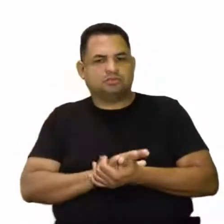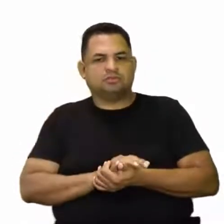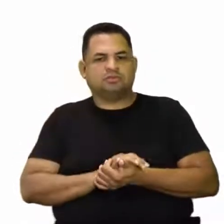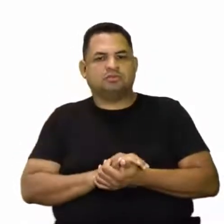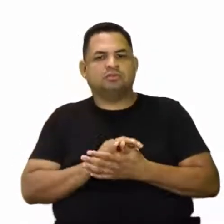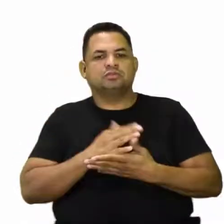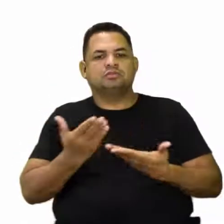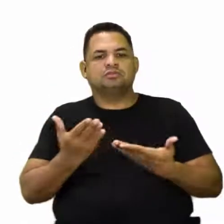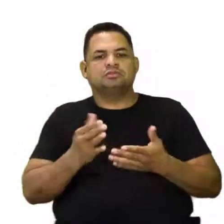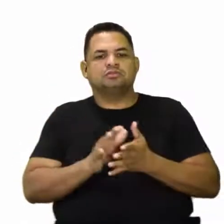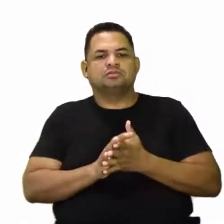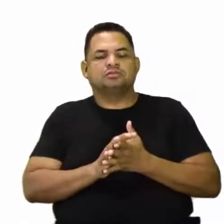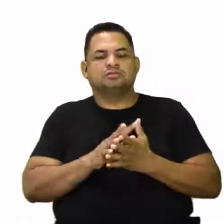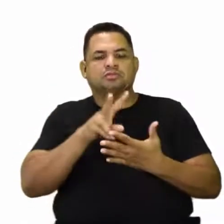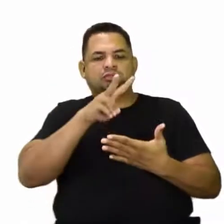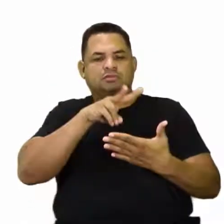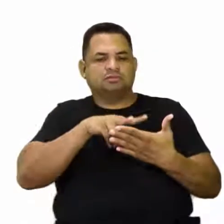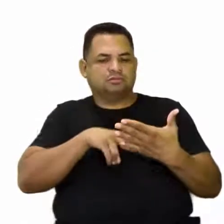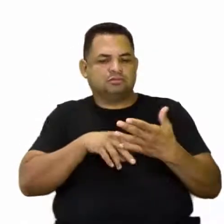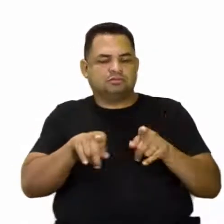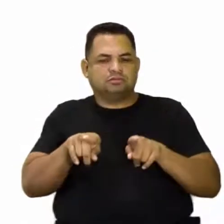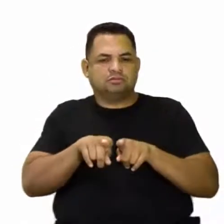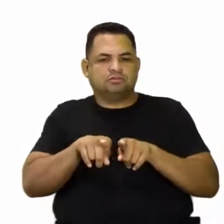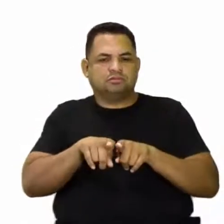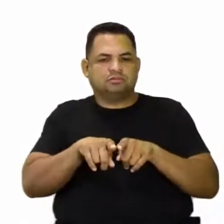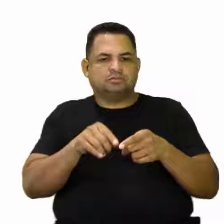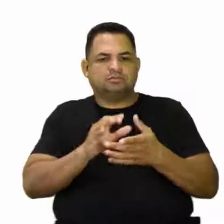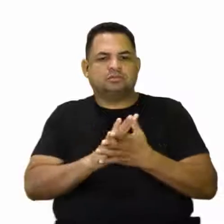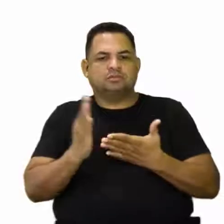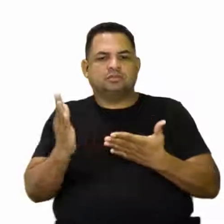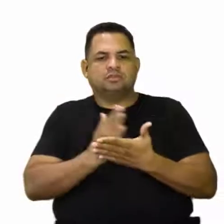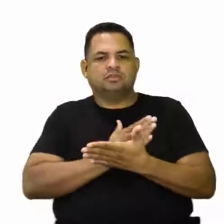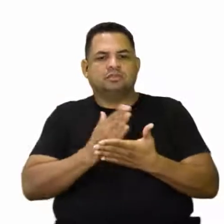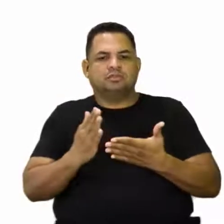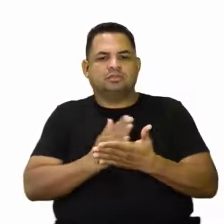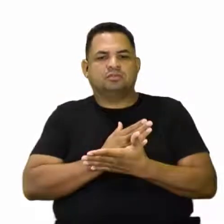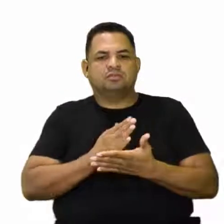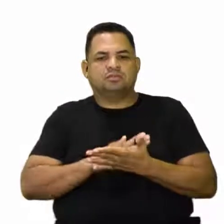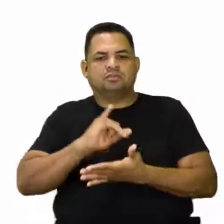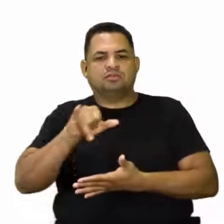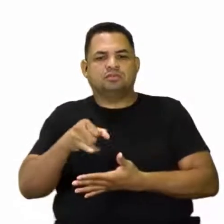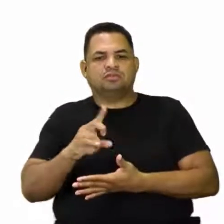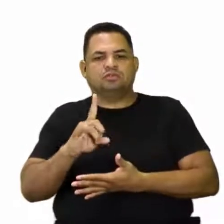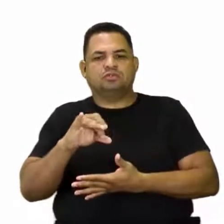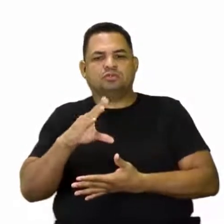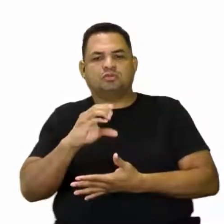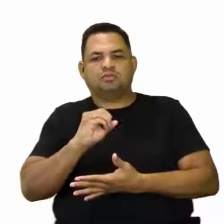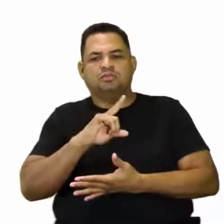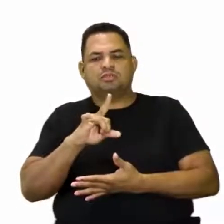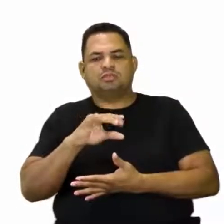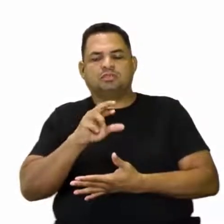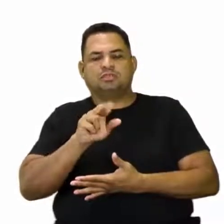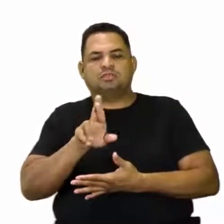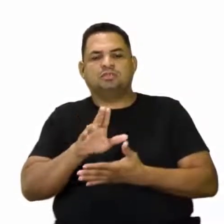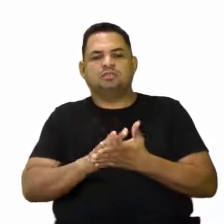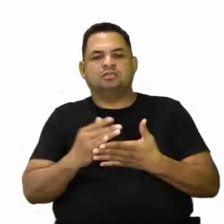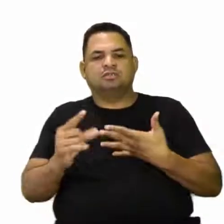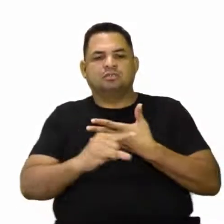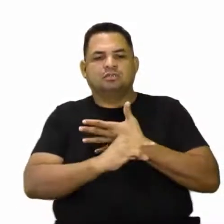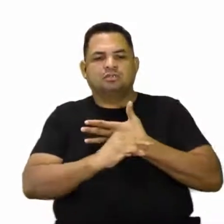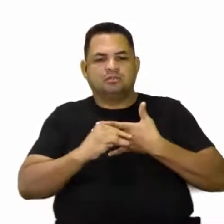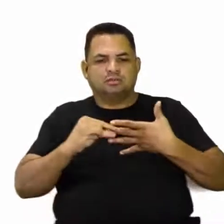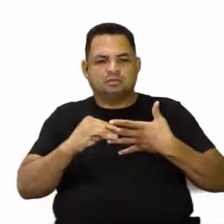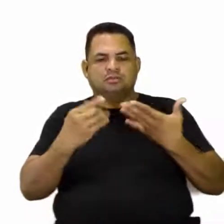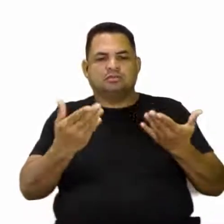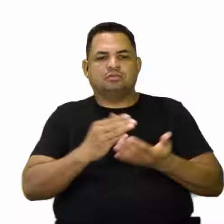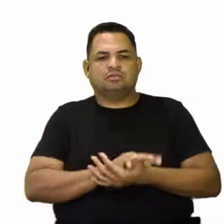titulares. Vamos ver um pouquinho do livro de Julio Cortázar, que é